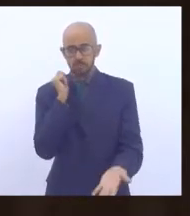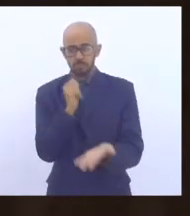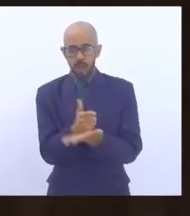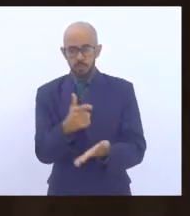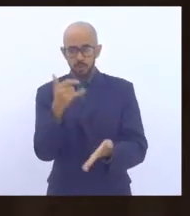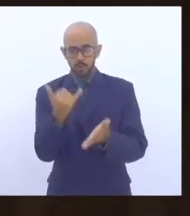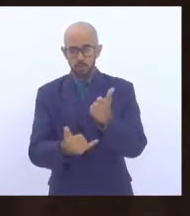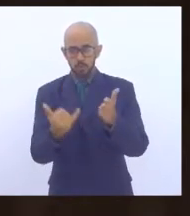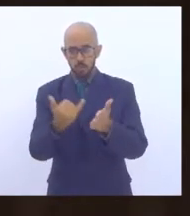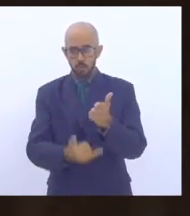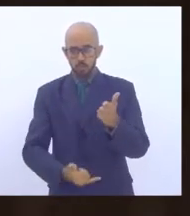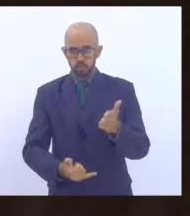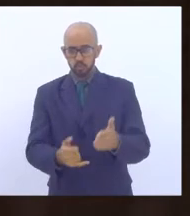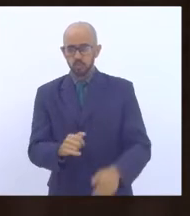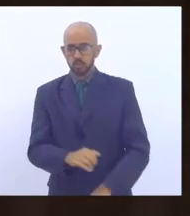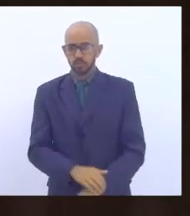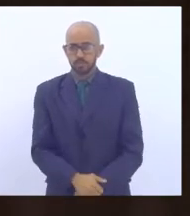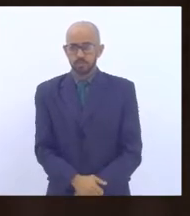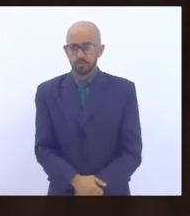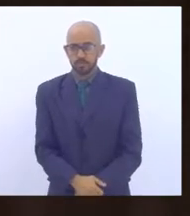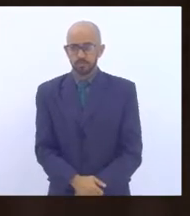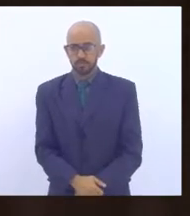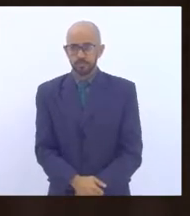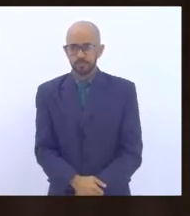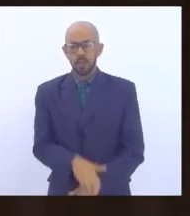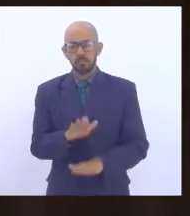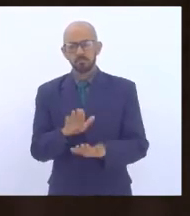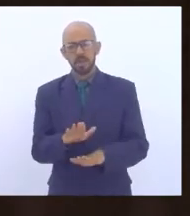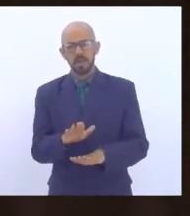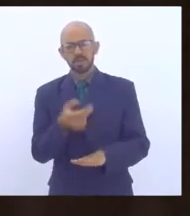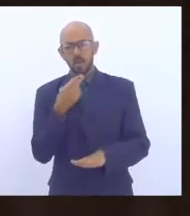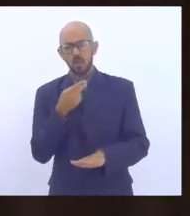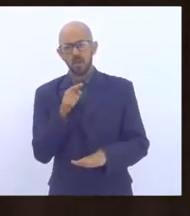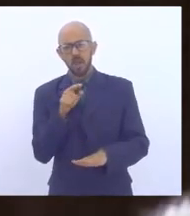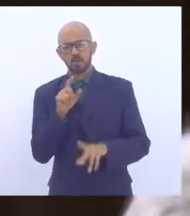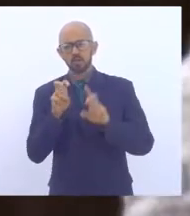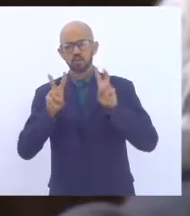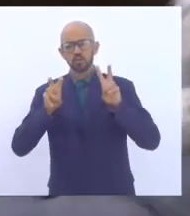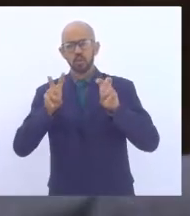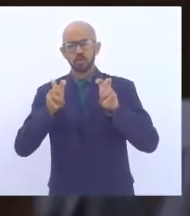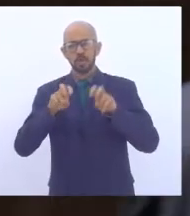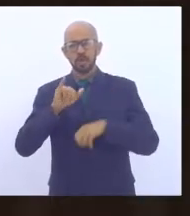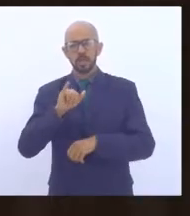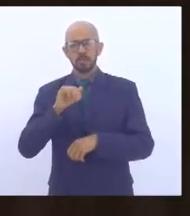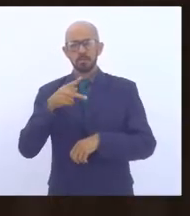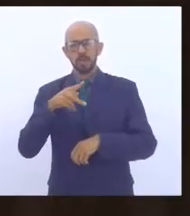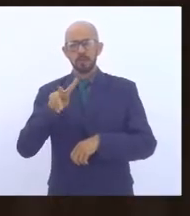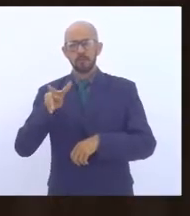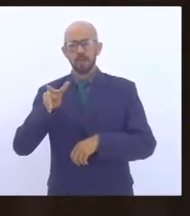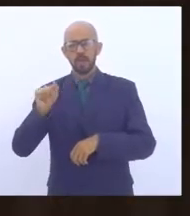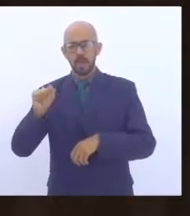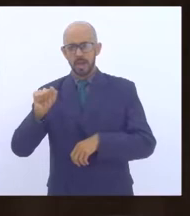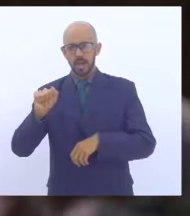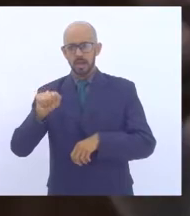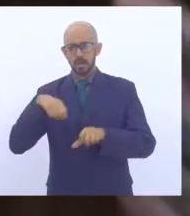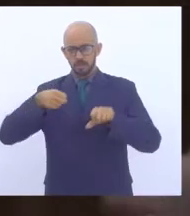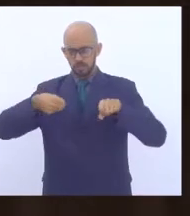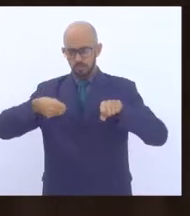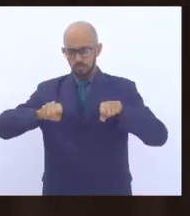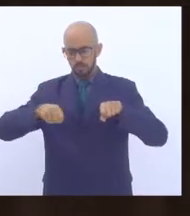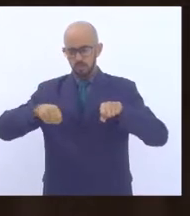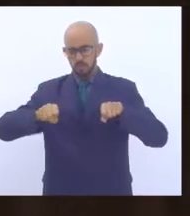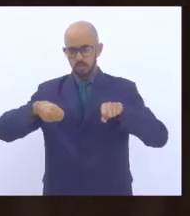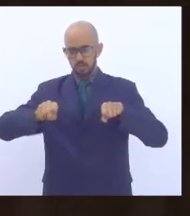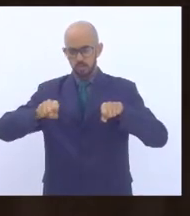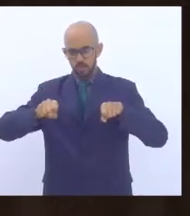imposto Oi e aí estamos se falando sobre IPVA motocicletas de